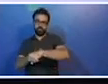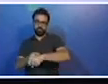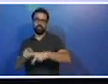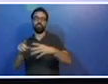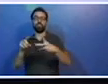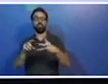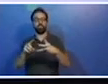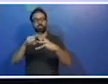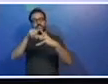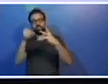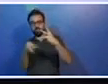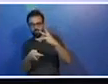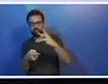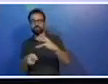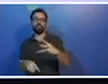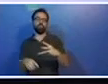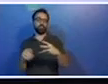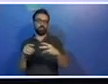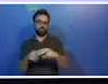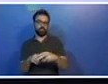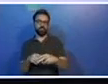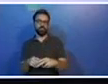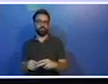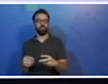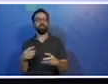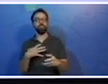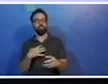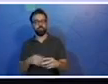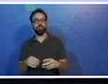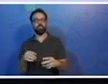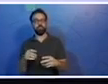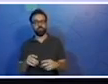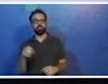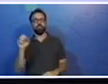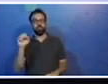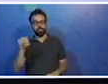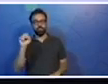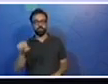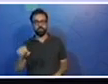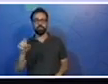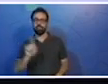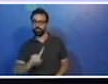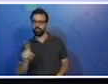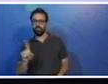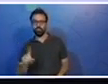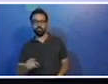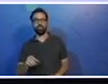futuro. E quais são os modos verbais? Afirmativo, negativo e